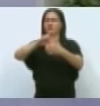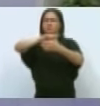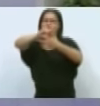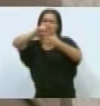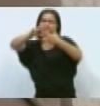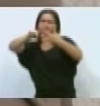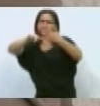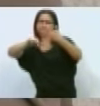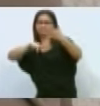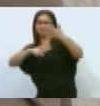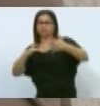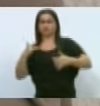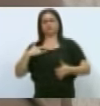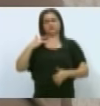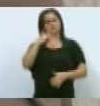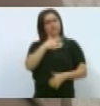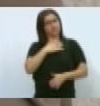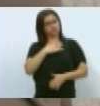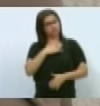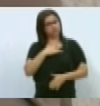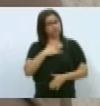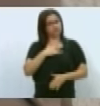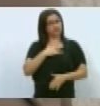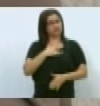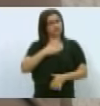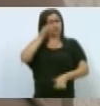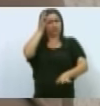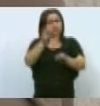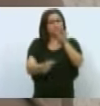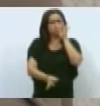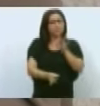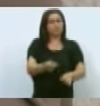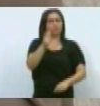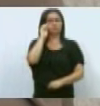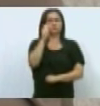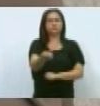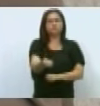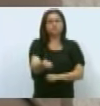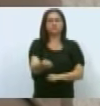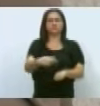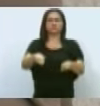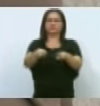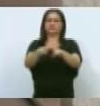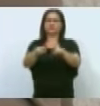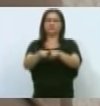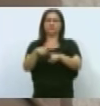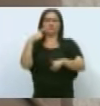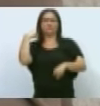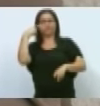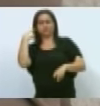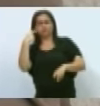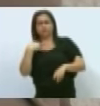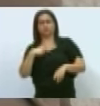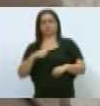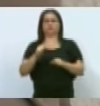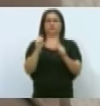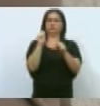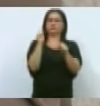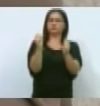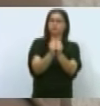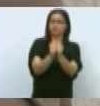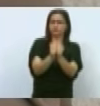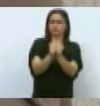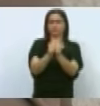Diversas áreas, na saúde, na justiça, né? No fórum, que às vezes eu interpreto no fórum também, uhum. Né? Acompanho. Inclusive,